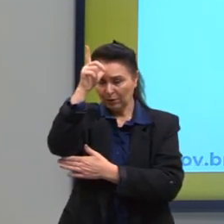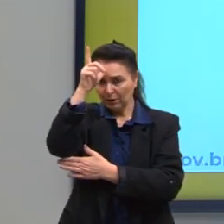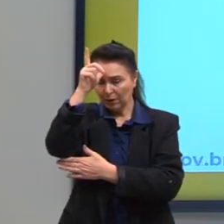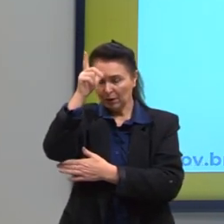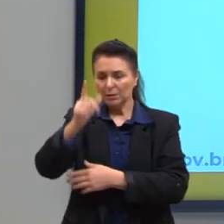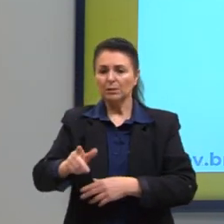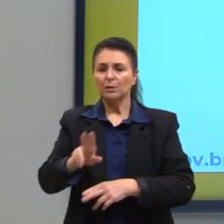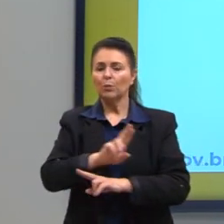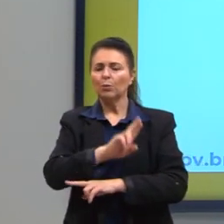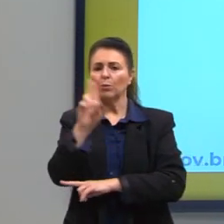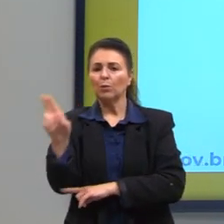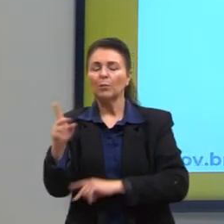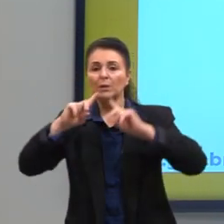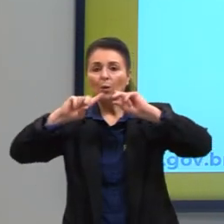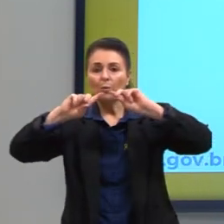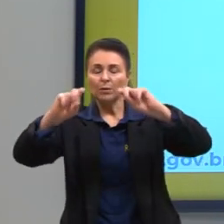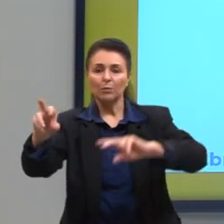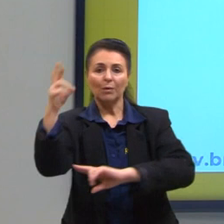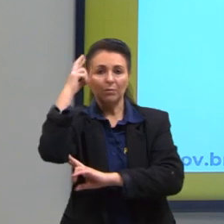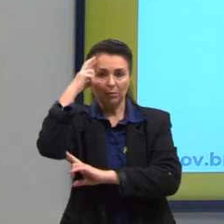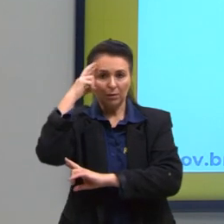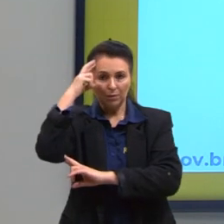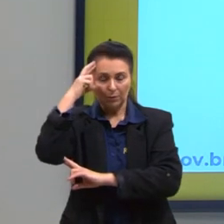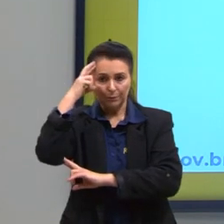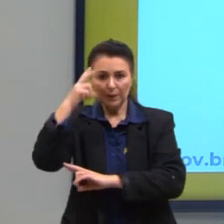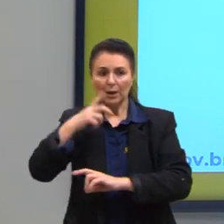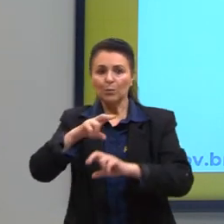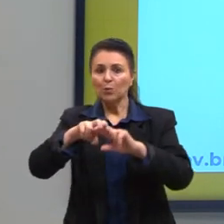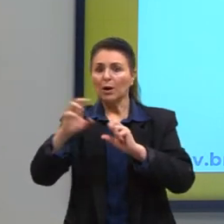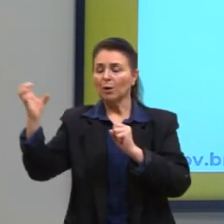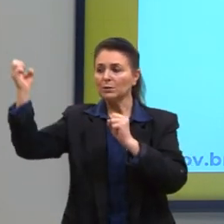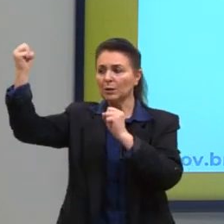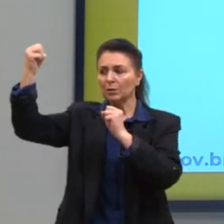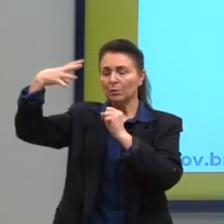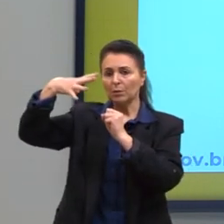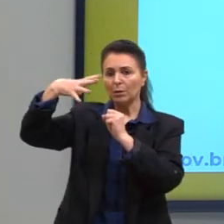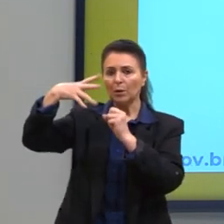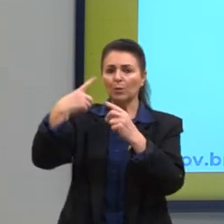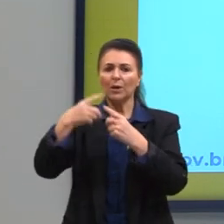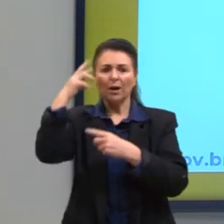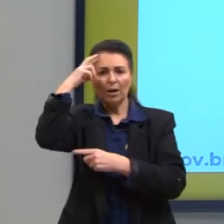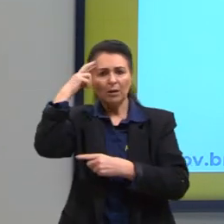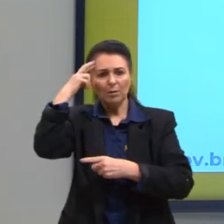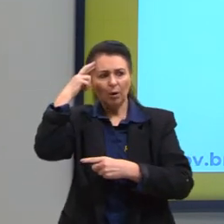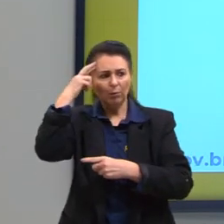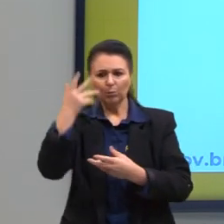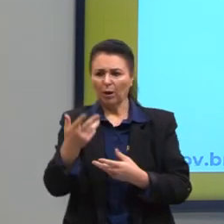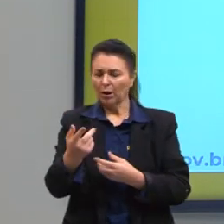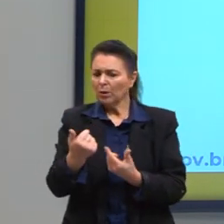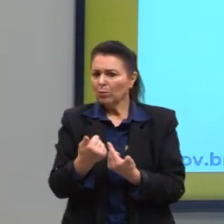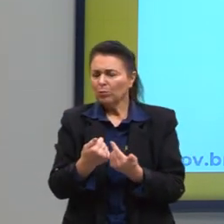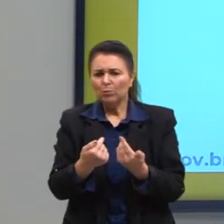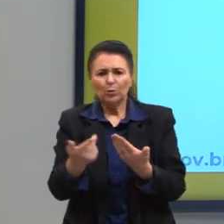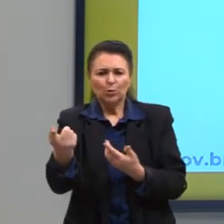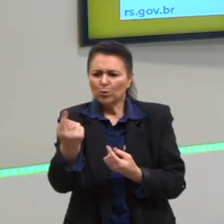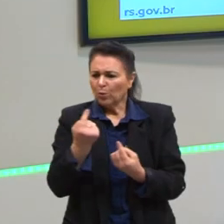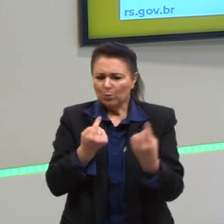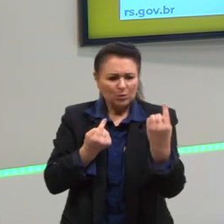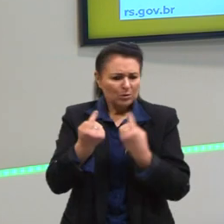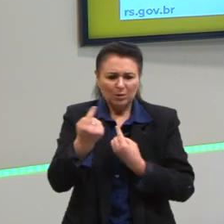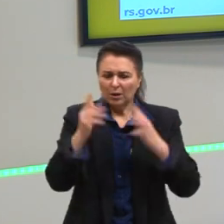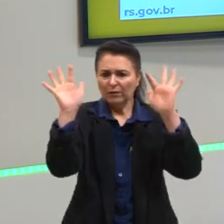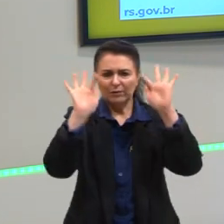razão e consequentemente do Iluminismo porque a razão não trouxe a felicidade que ela prometeu para os seres humanos e todos faz